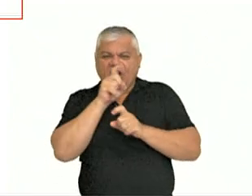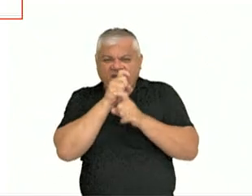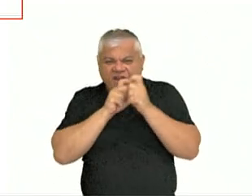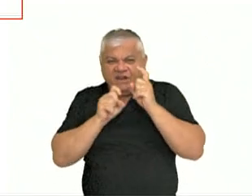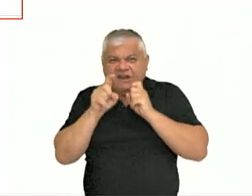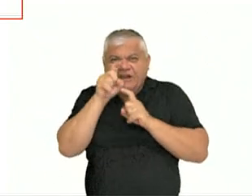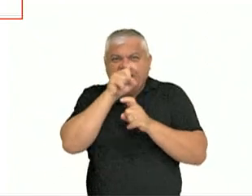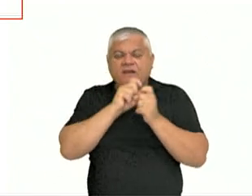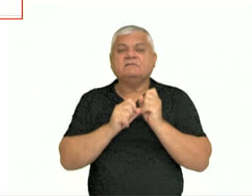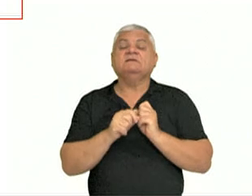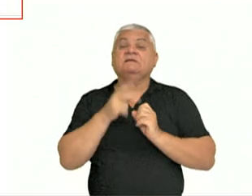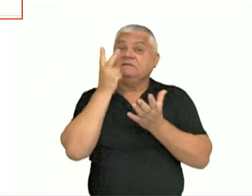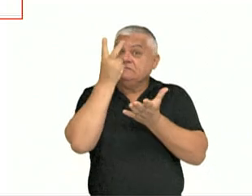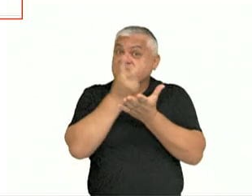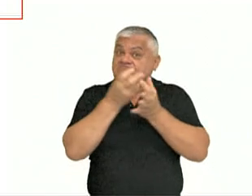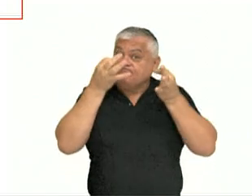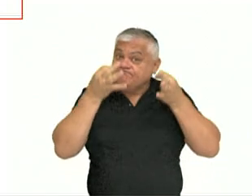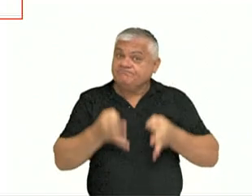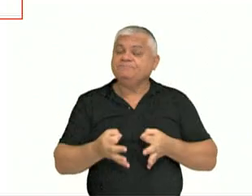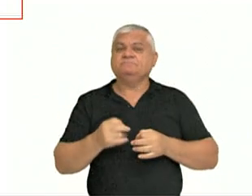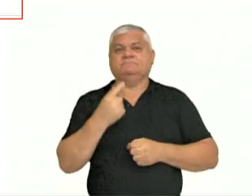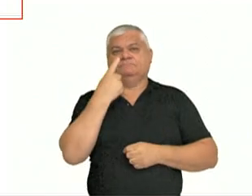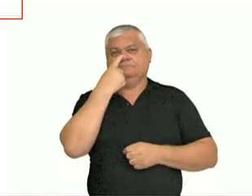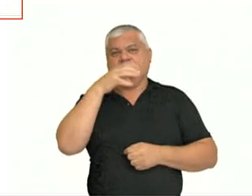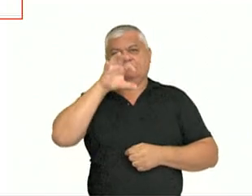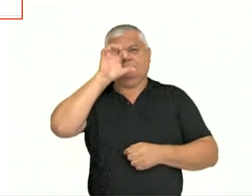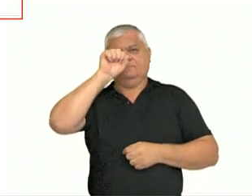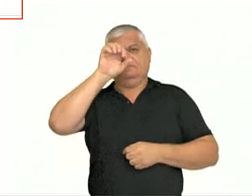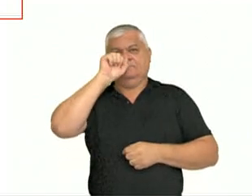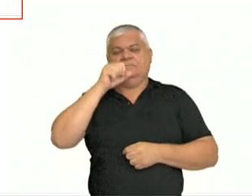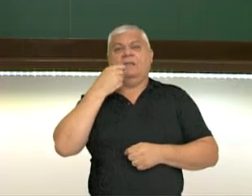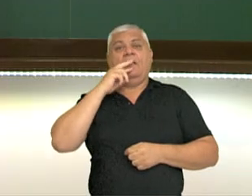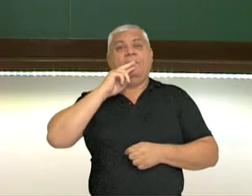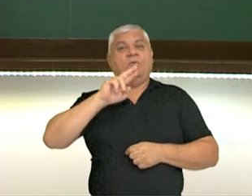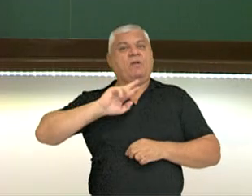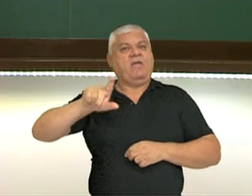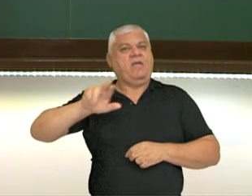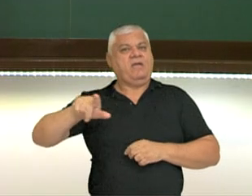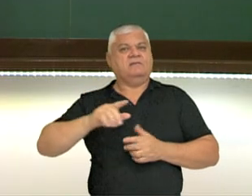é sempre respirar pelo nariz e não pela boca. Beleza?